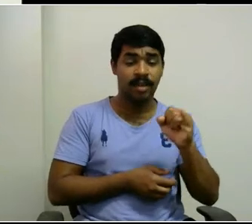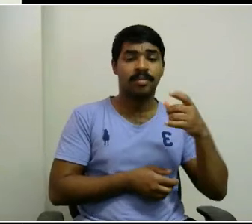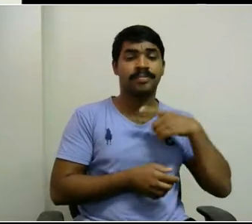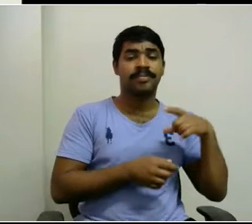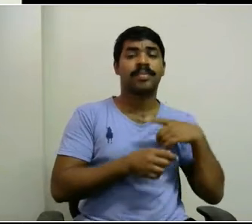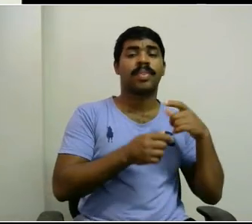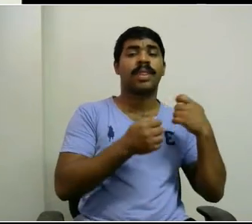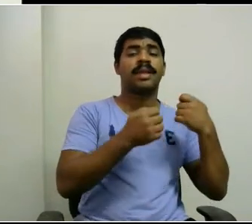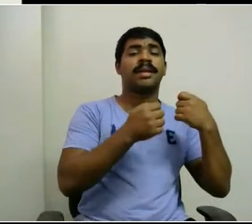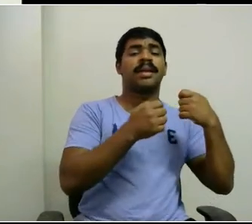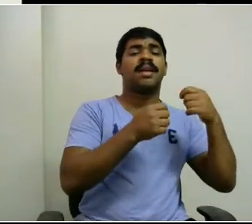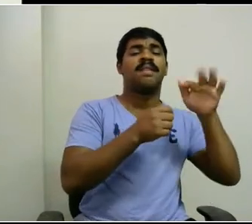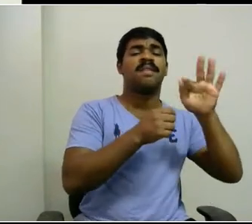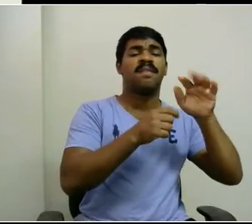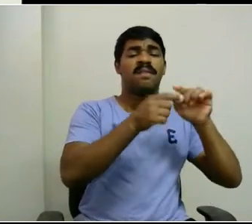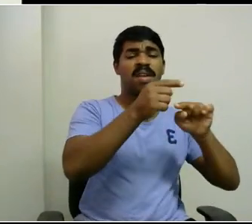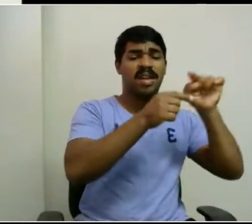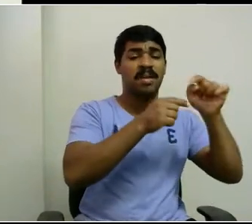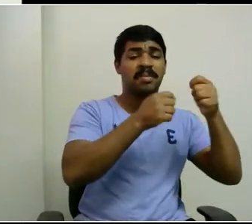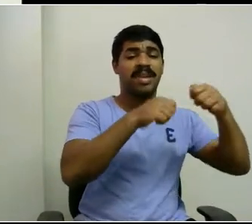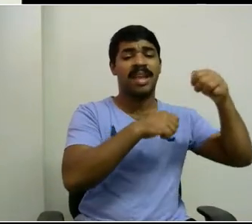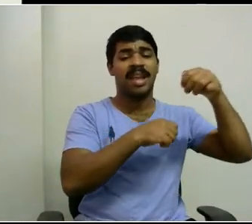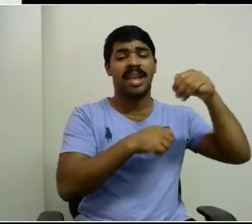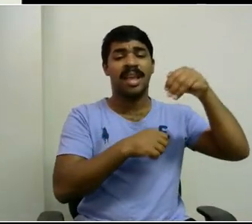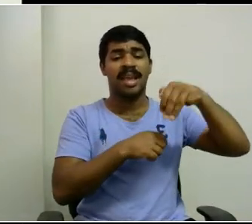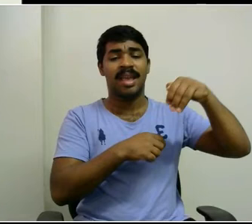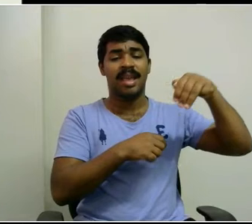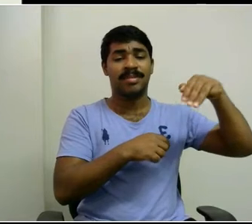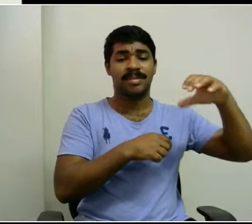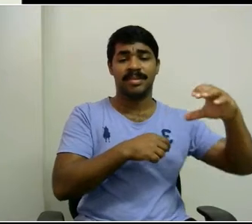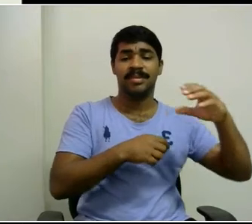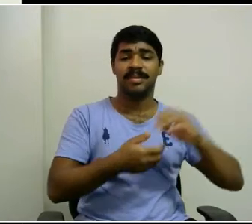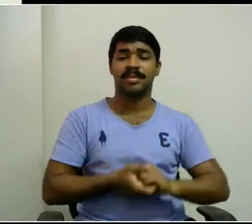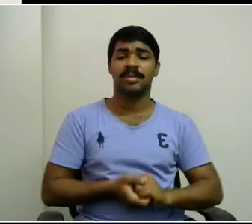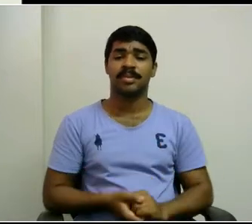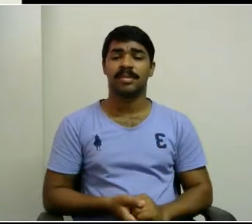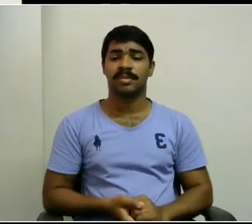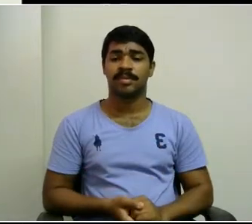Você vai tirar o MC, você pode fazer assim direto. Como é diferente, você vai multiplicar 1 vezes 3 é 3.